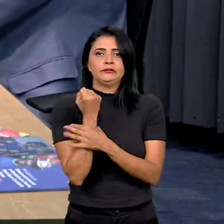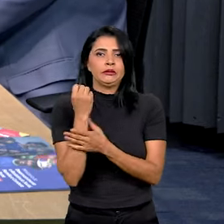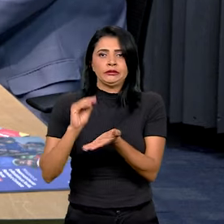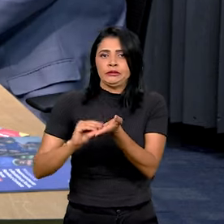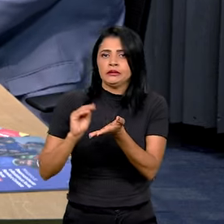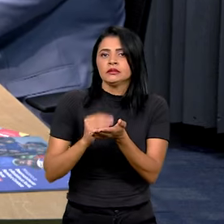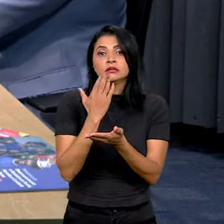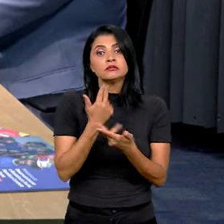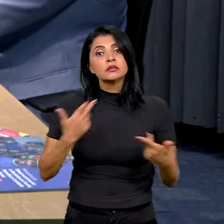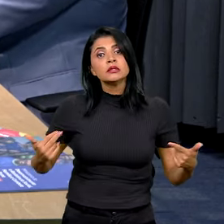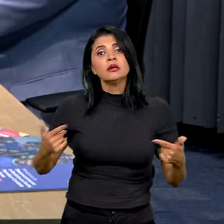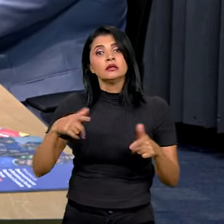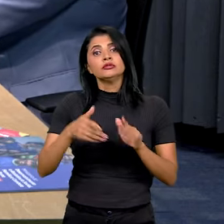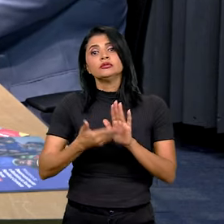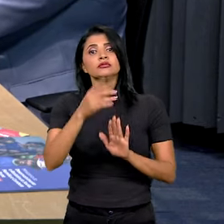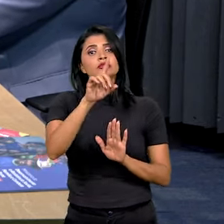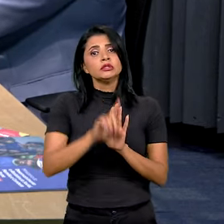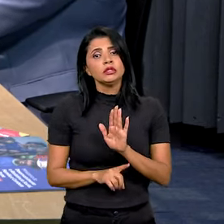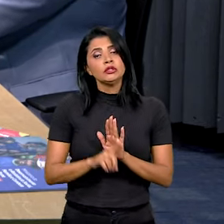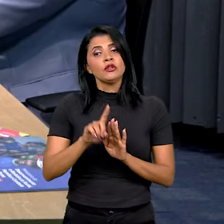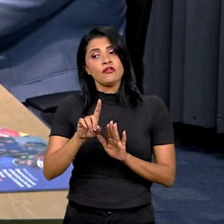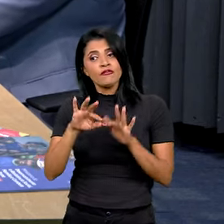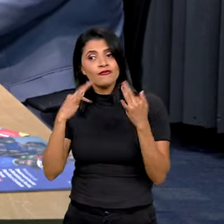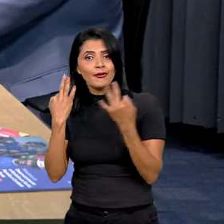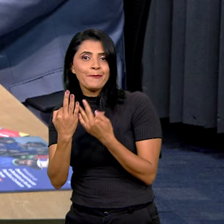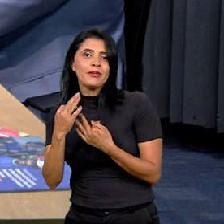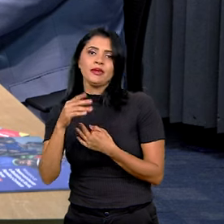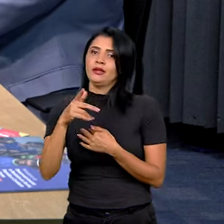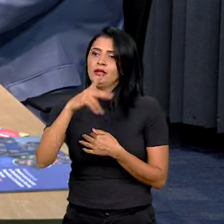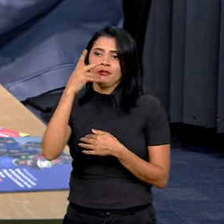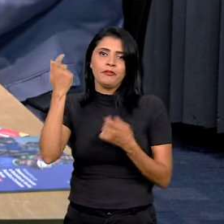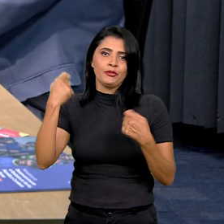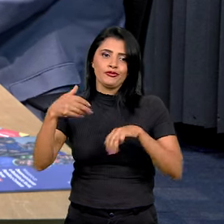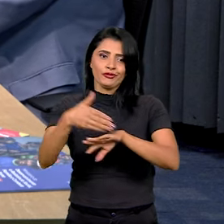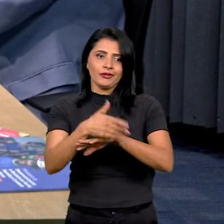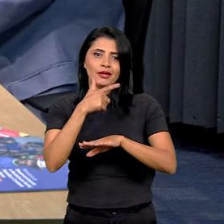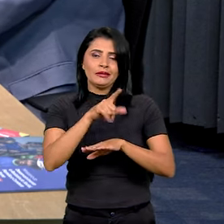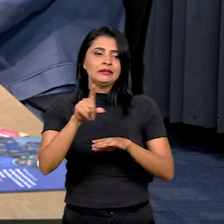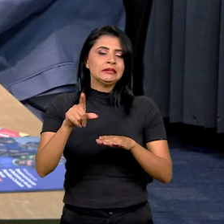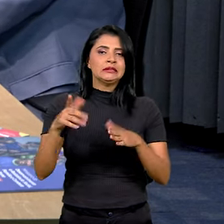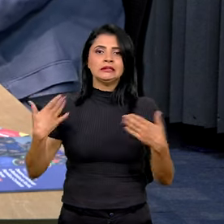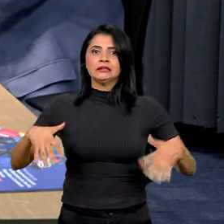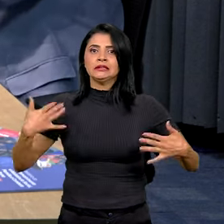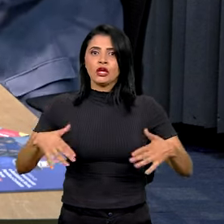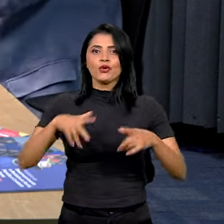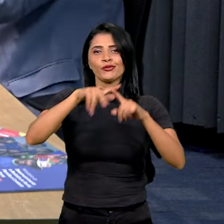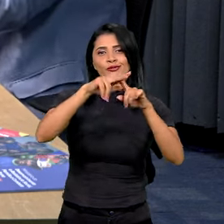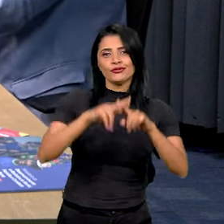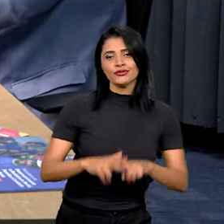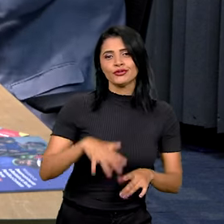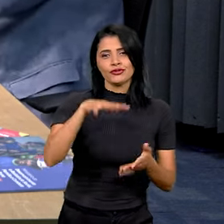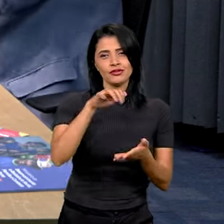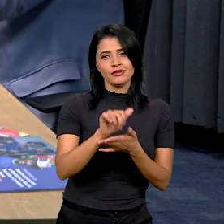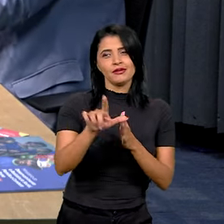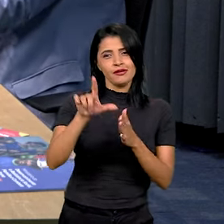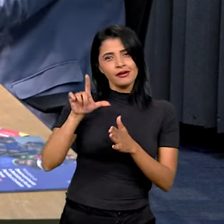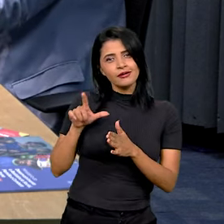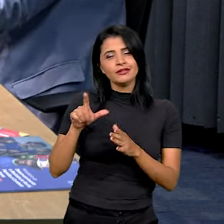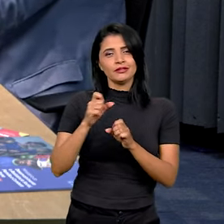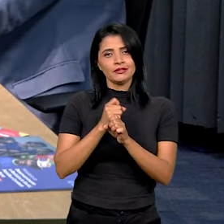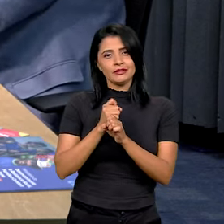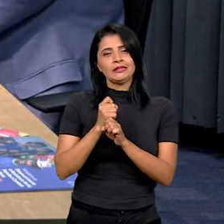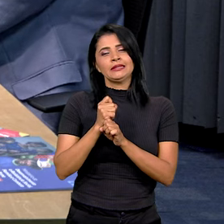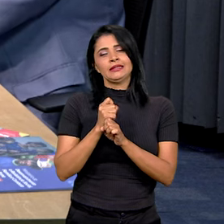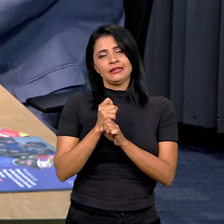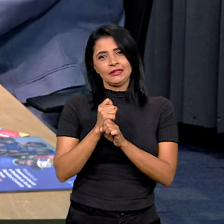direitos que de de famílias unipessoais que poderiam entrar para lém da trava que a gente tinha colocado para corrigir o cadastro que a gente tinha em